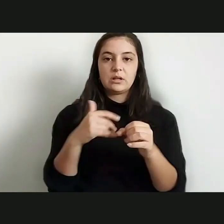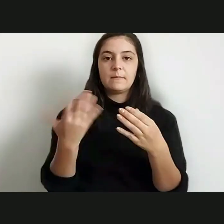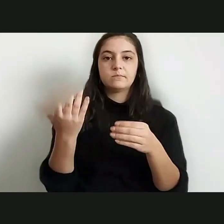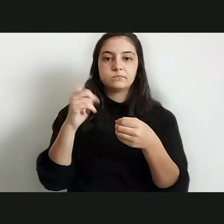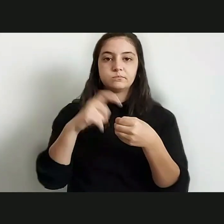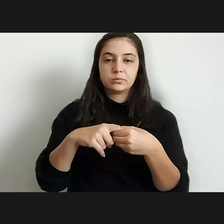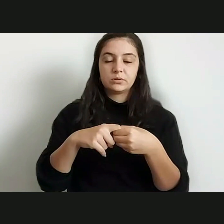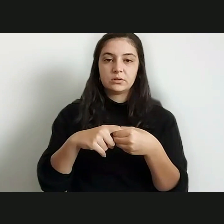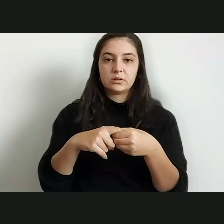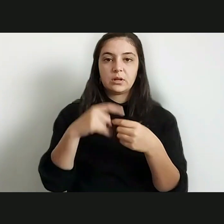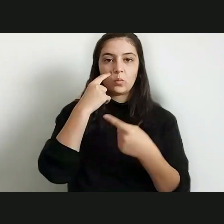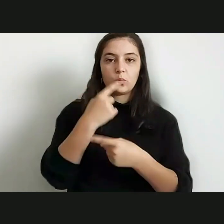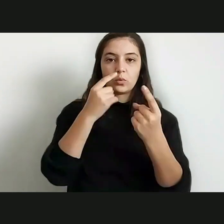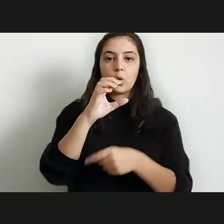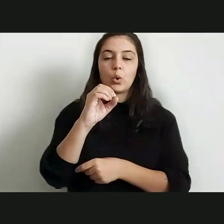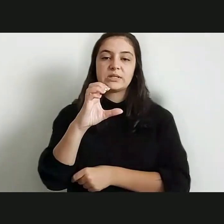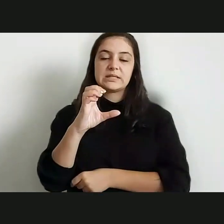Public Governance da OCDE.